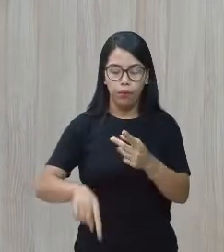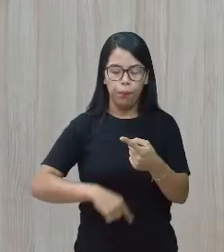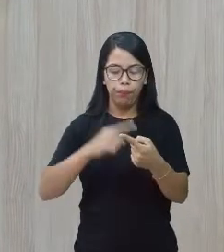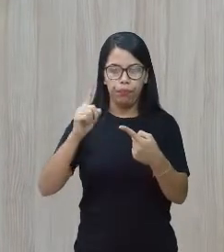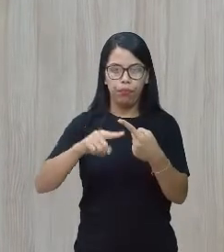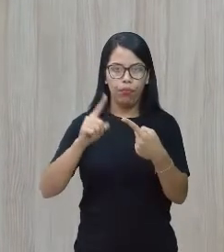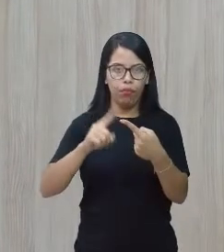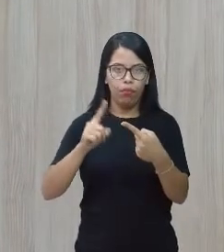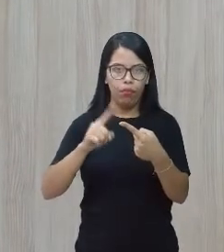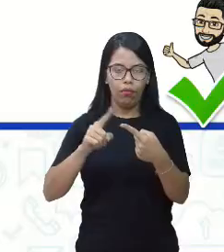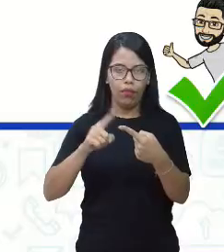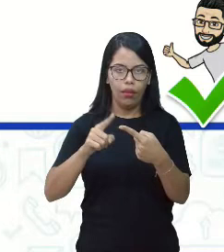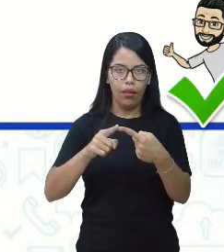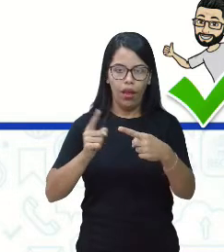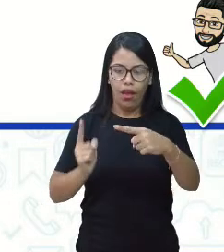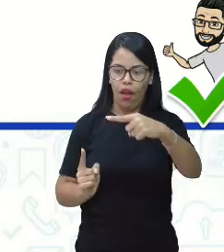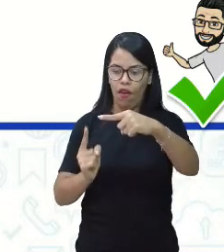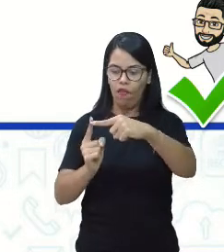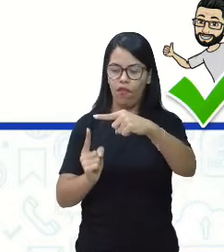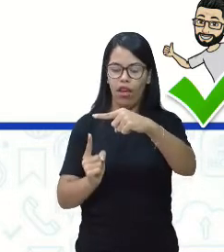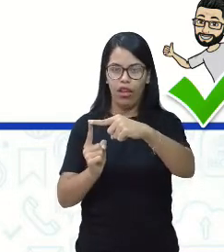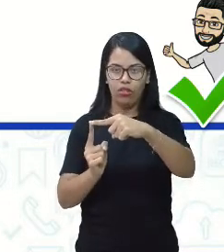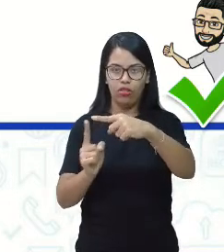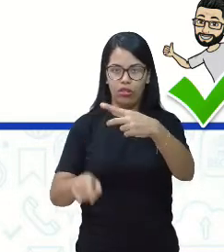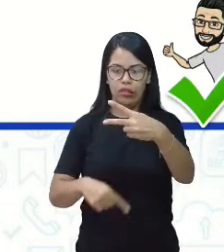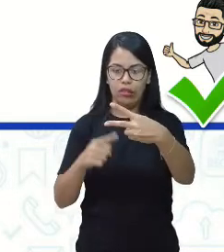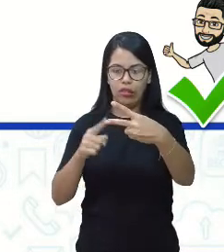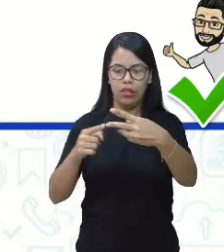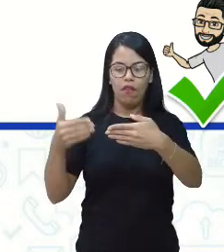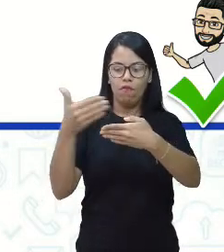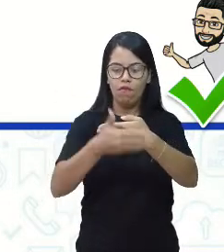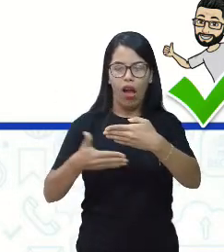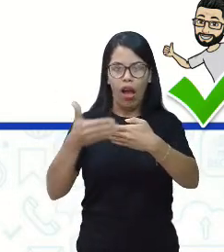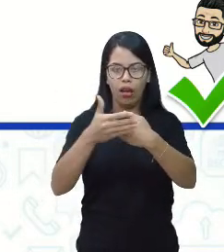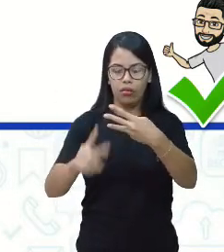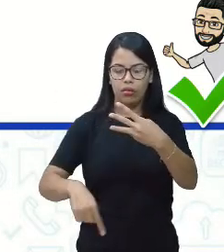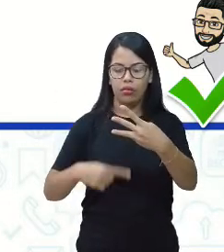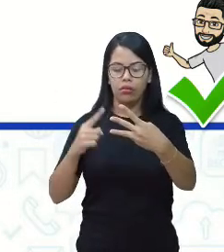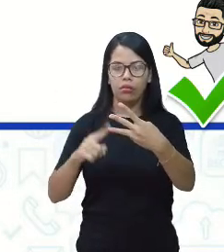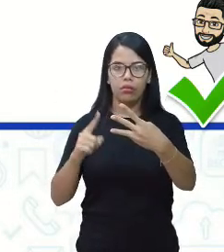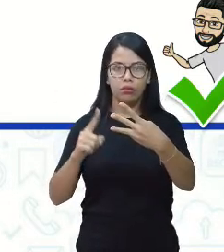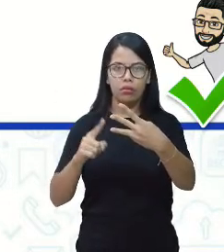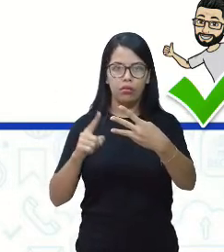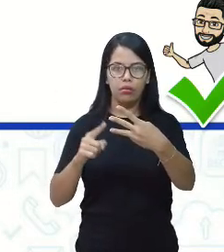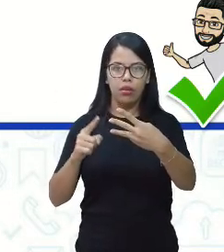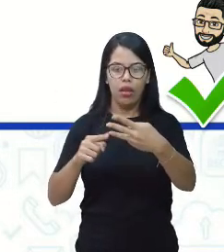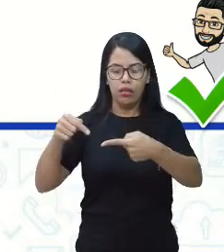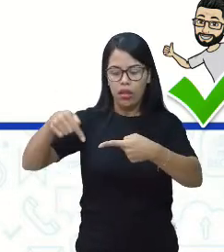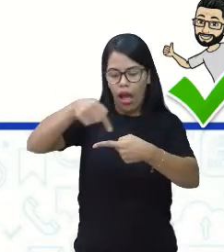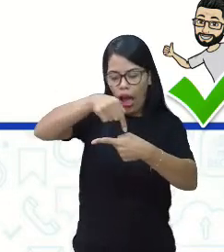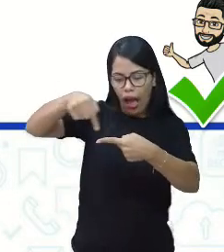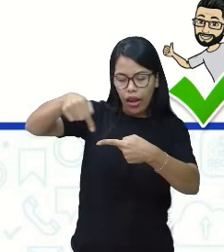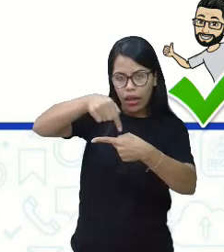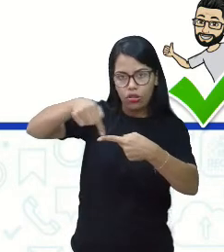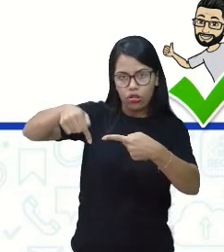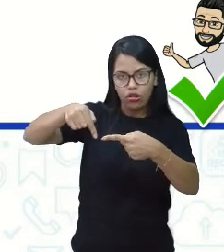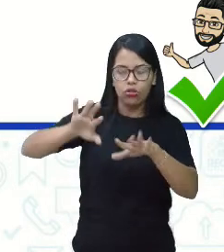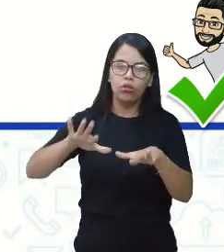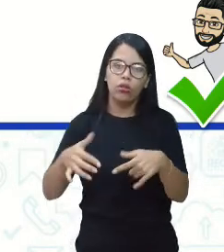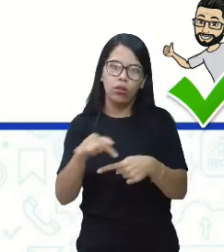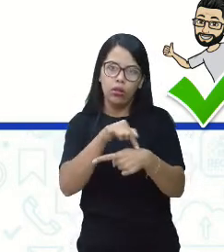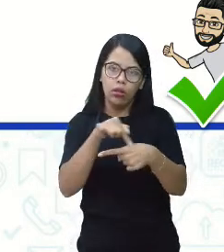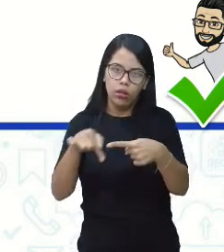tem os vértices, as faces e as arestas. Então, eu mostrei para vocês o seguinte, que